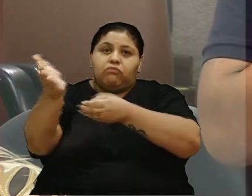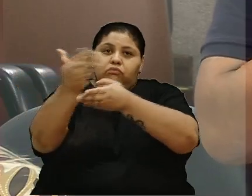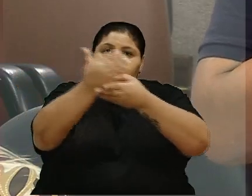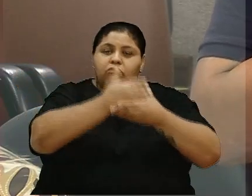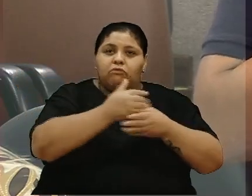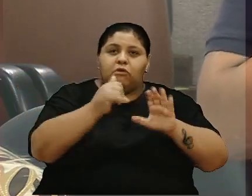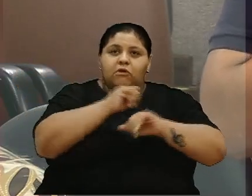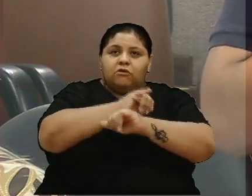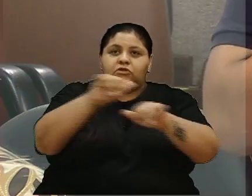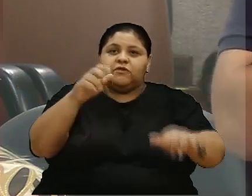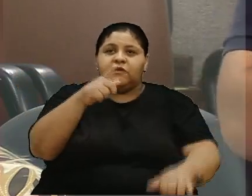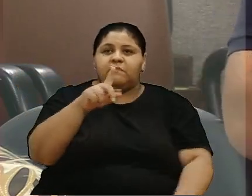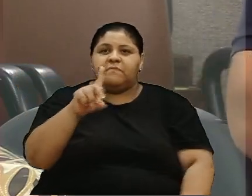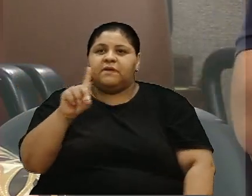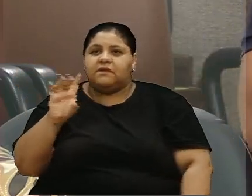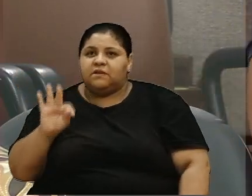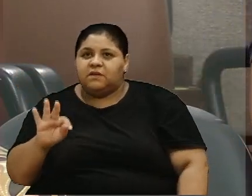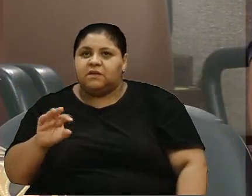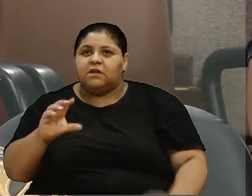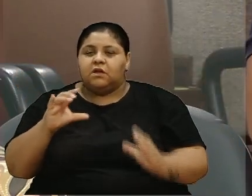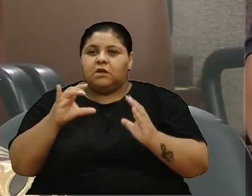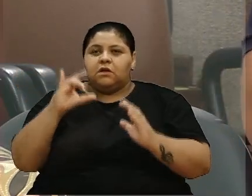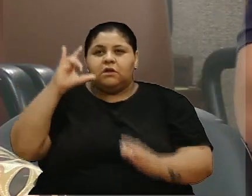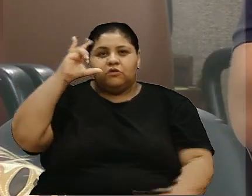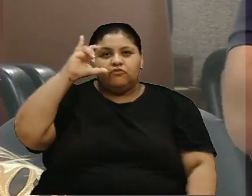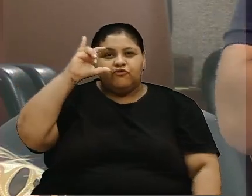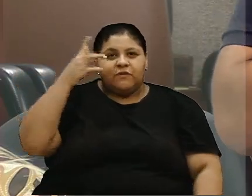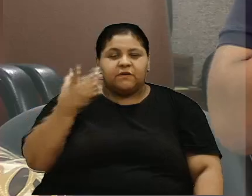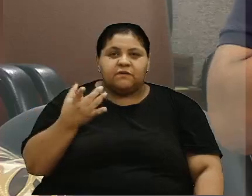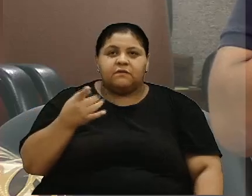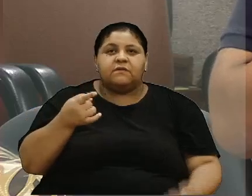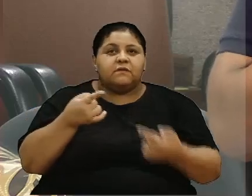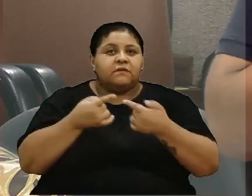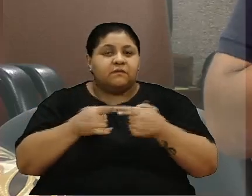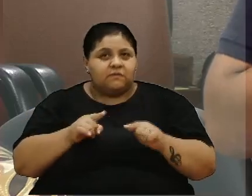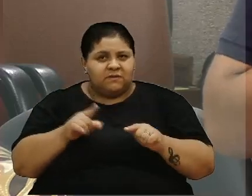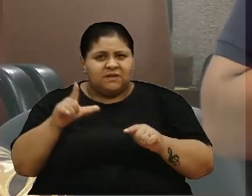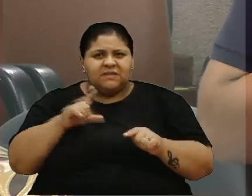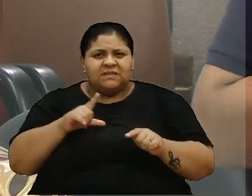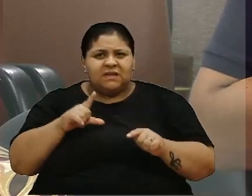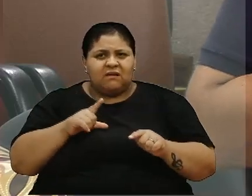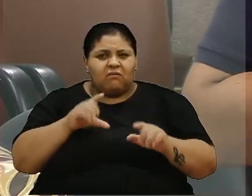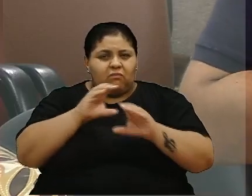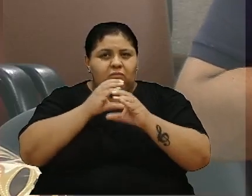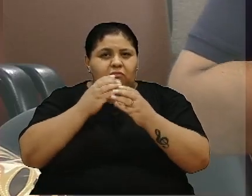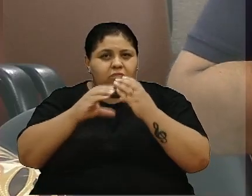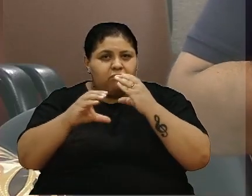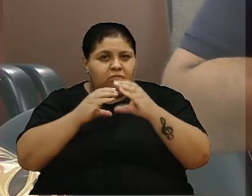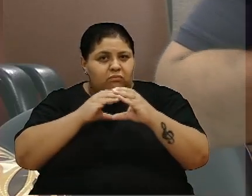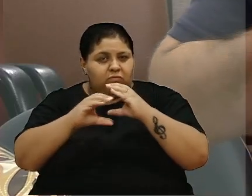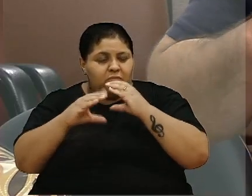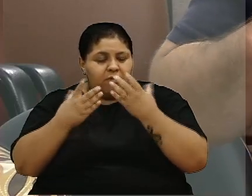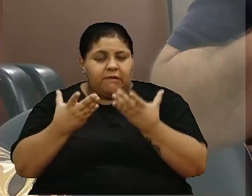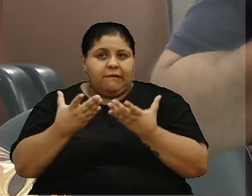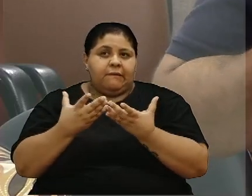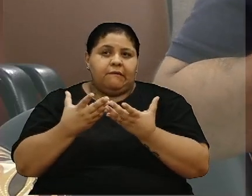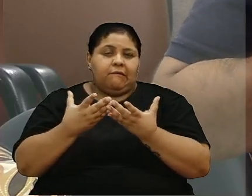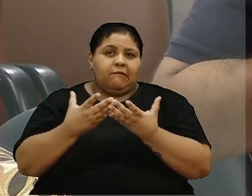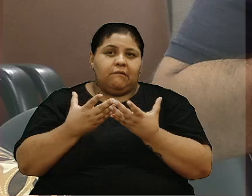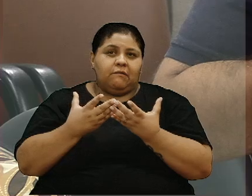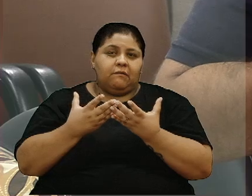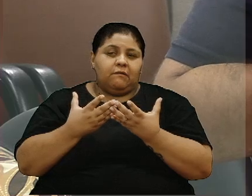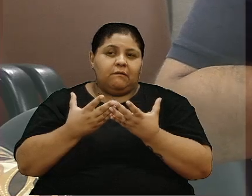PDT divulgou no Instagram, a gente está divulgando, ajudando a divulgar, mas está tendo comunicação por parte